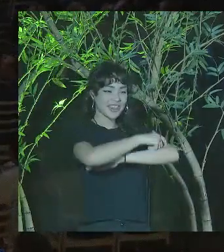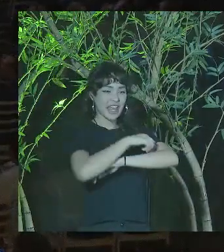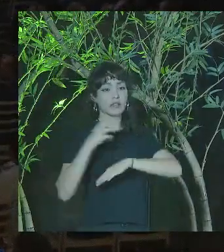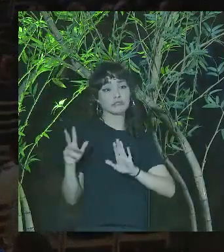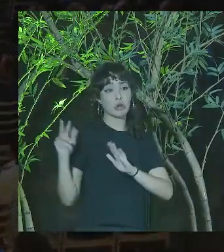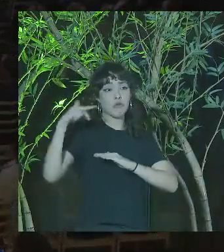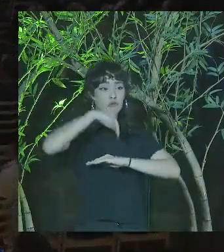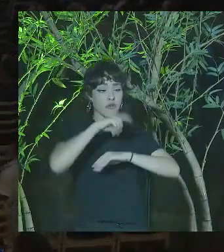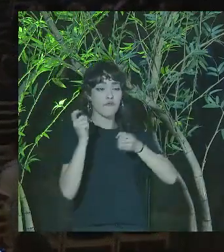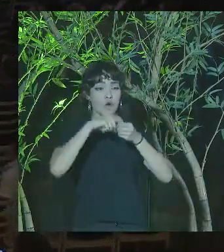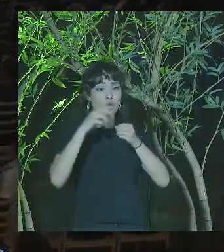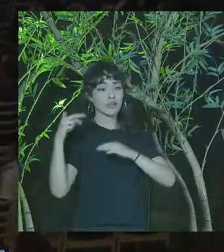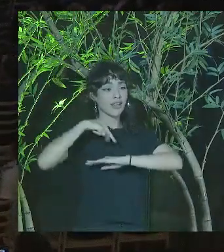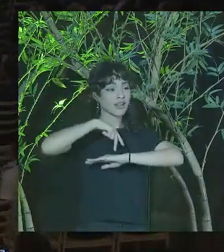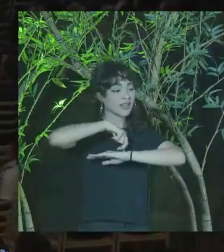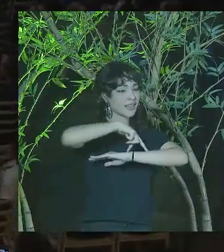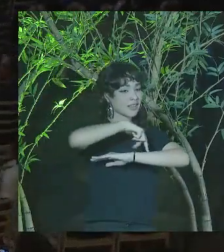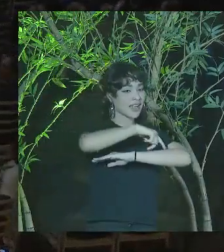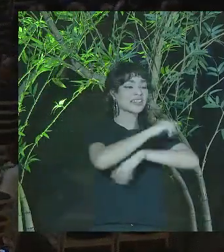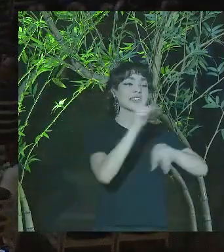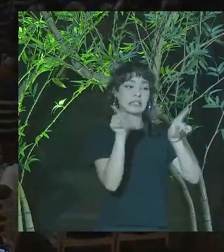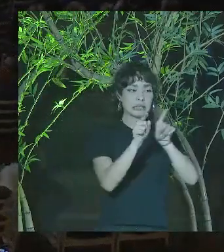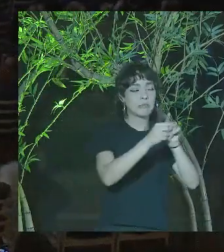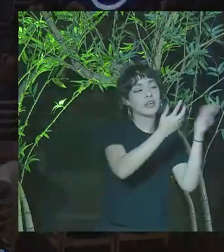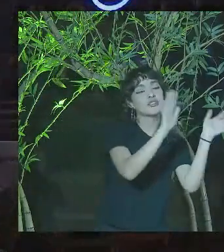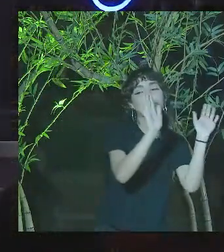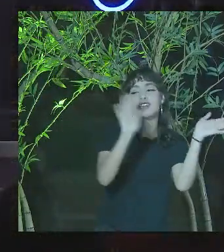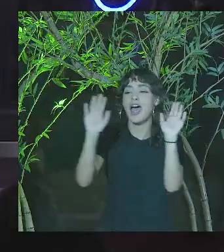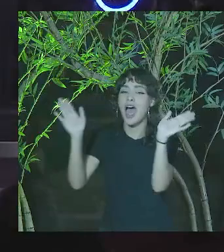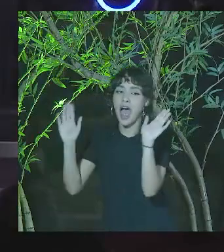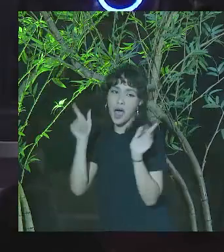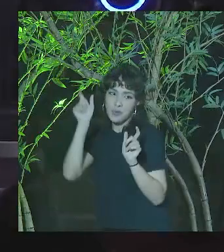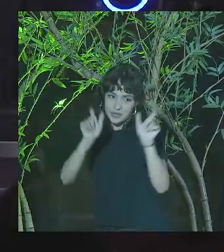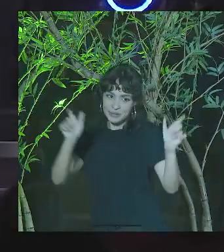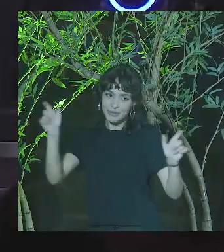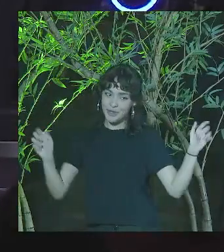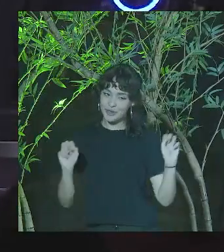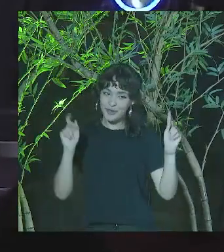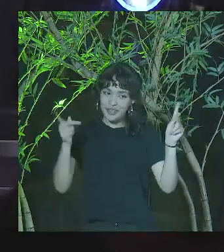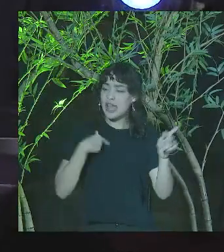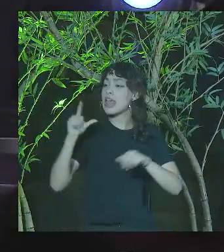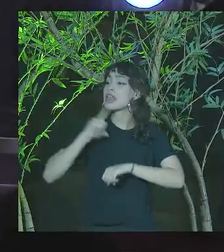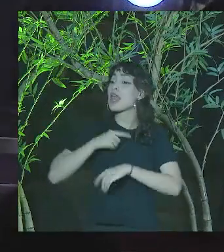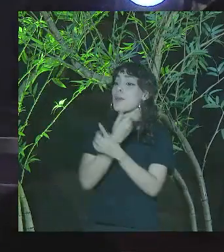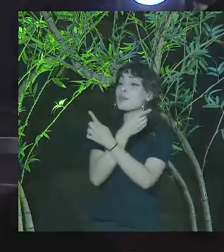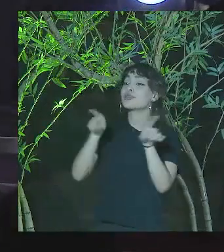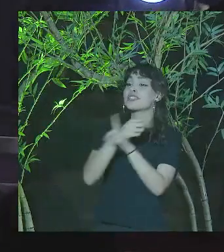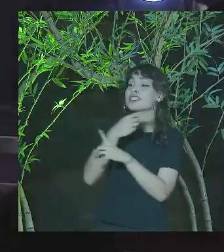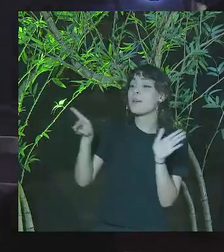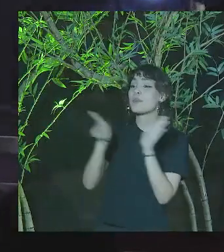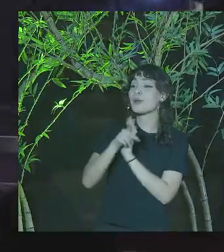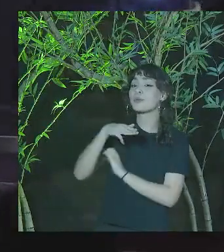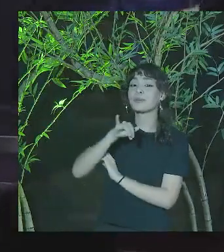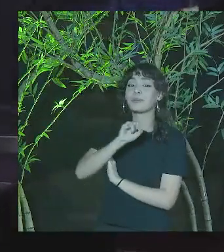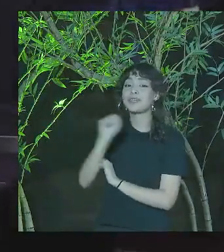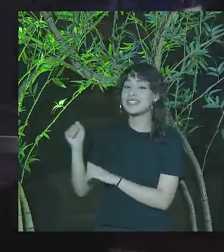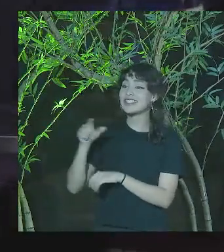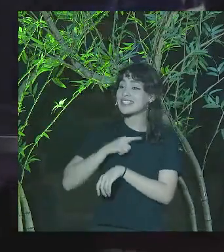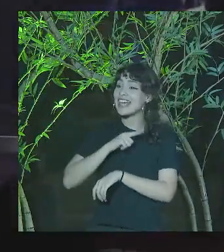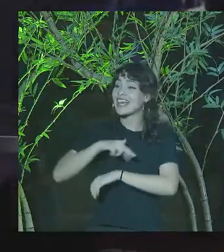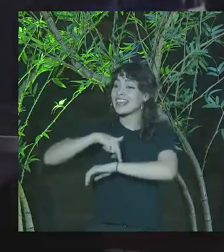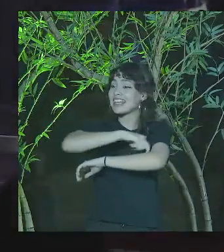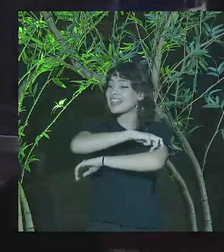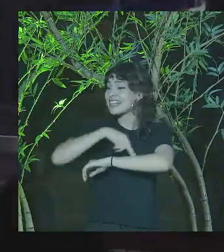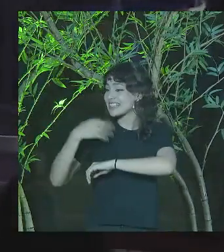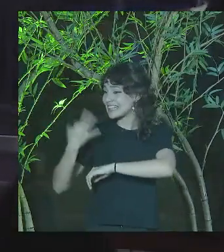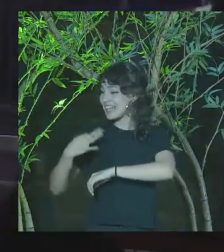pra cá e tu dá aquele tchau pra essa galera que tá aqui também te prestigiando. Preparada? DJ, tem música de Miss? Tem? Aí se dizer dos